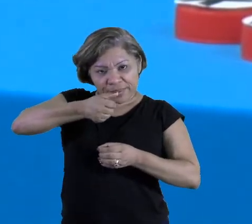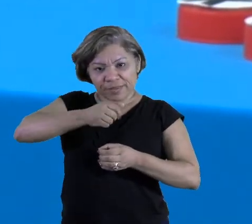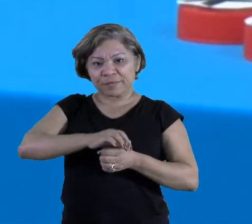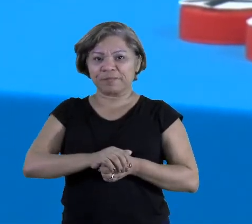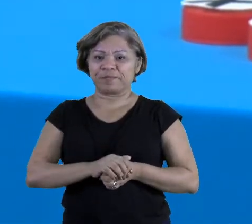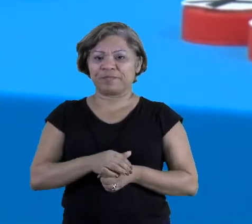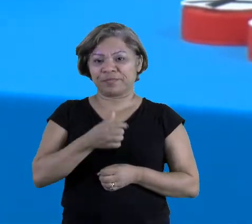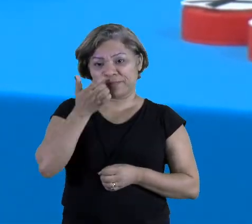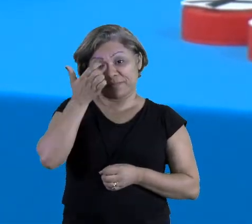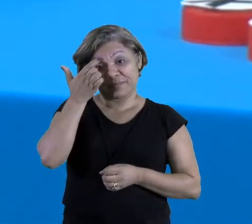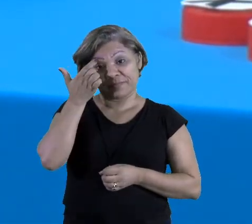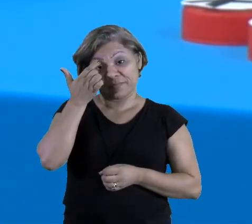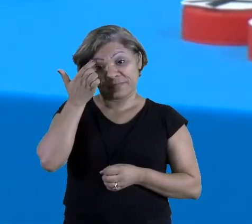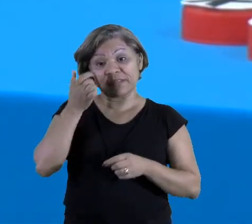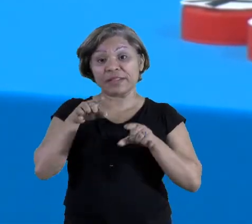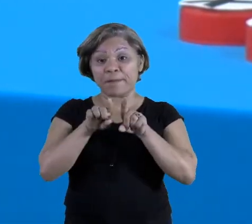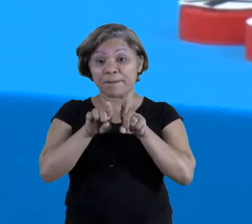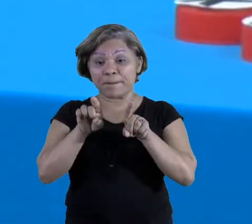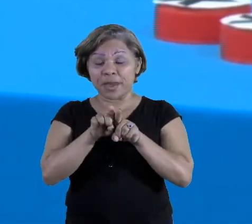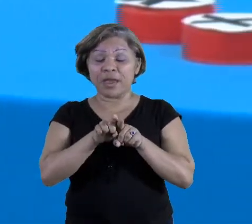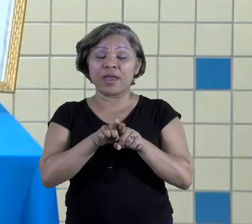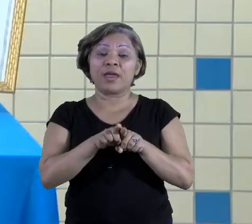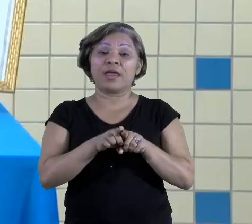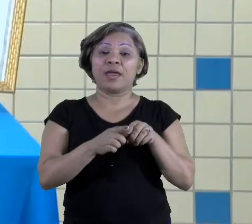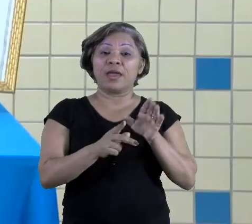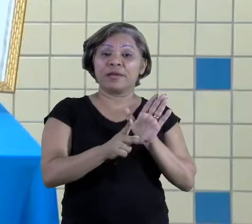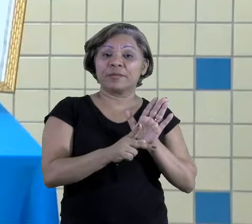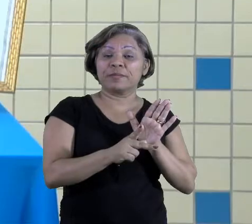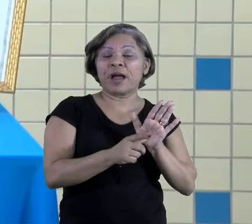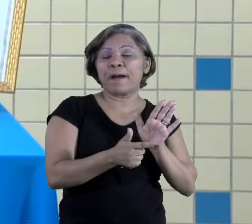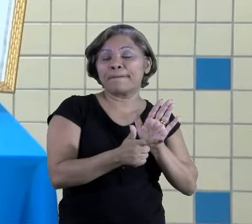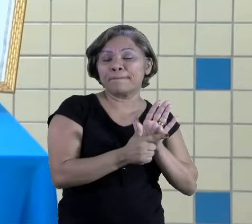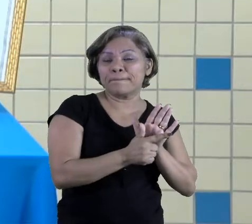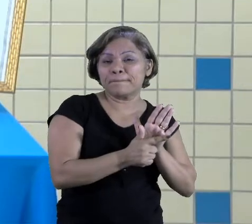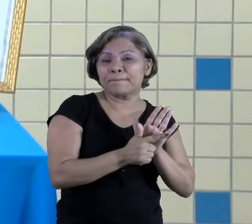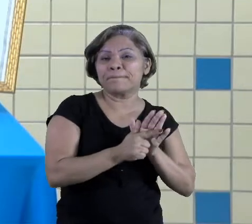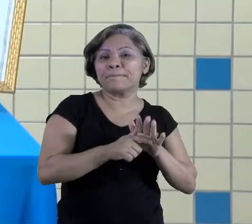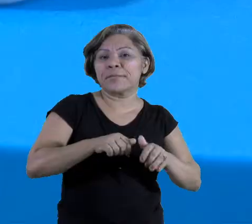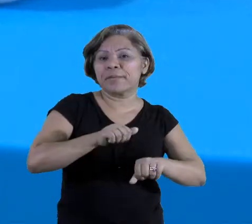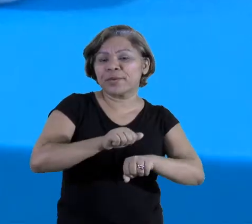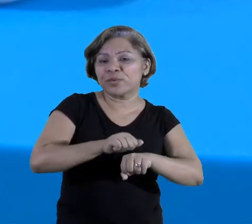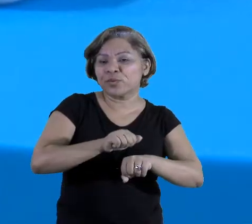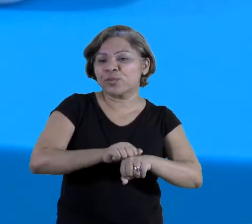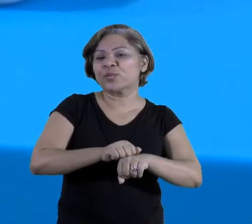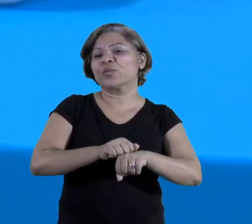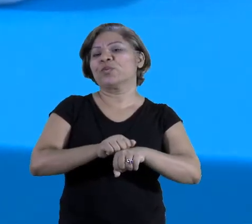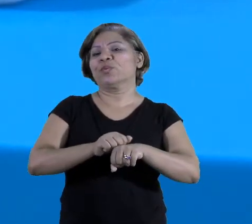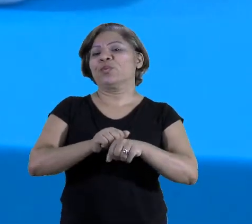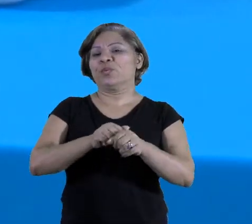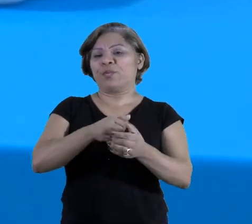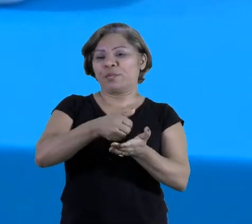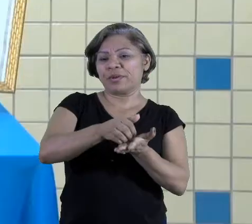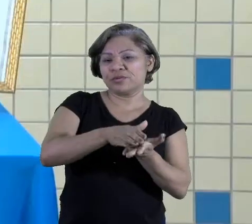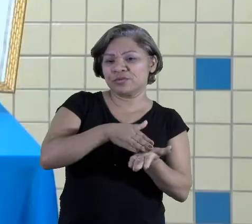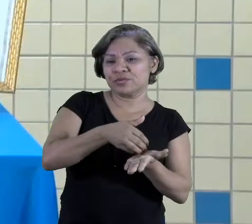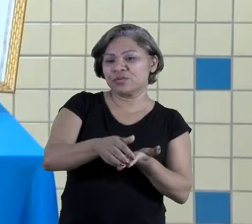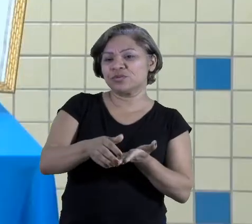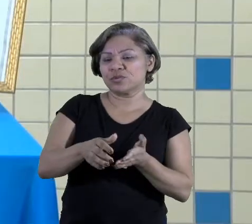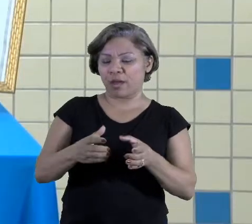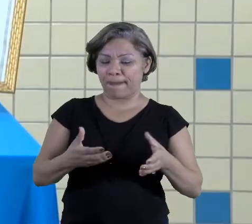também podemos usar papelão, pratinho de isopor, pincel,